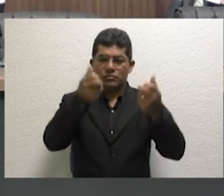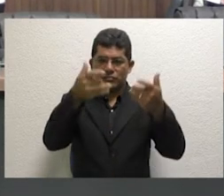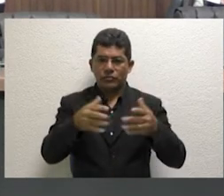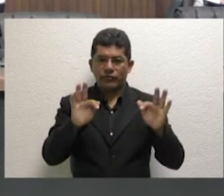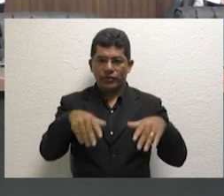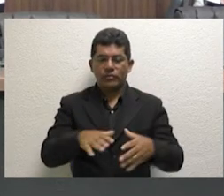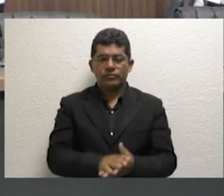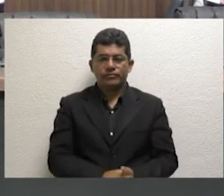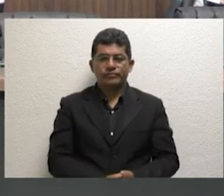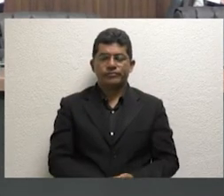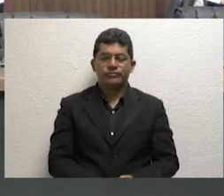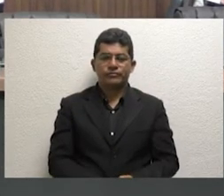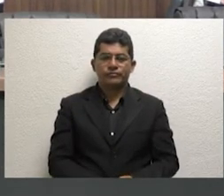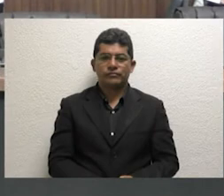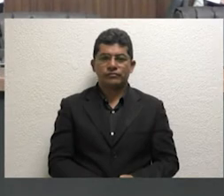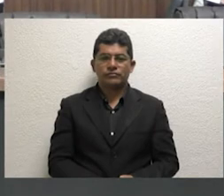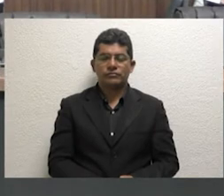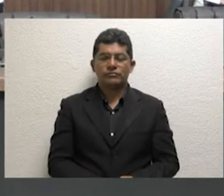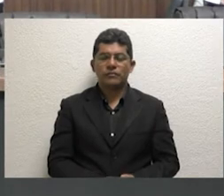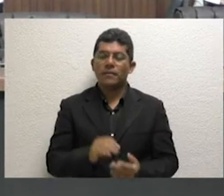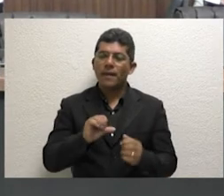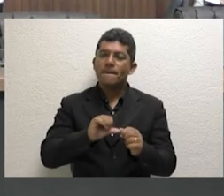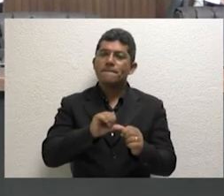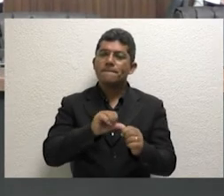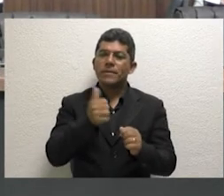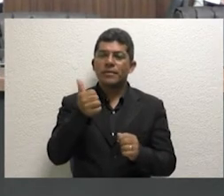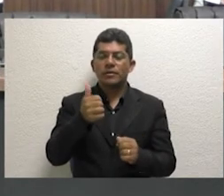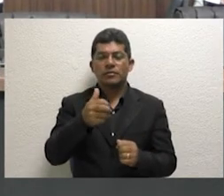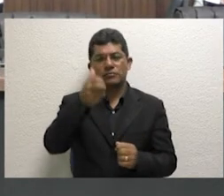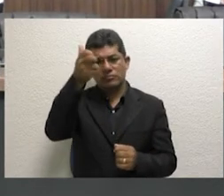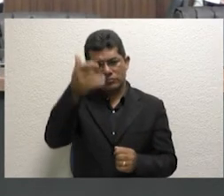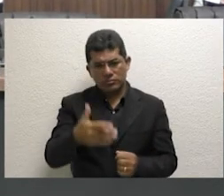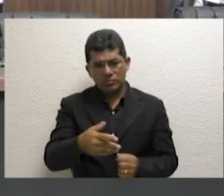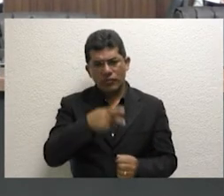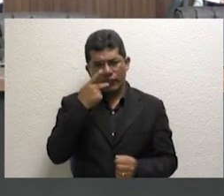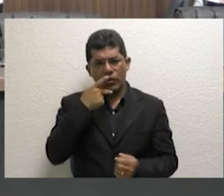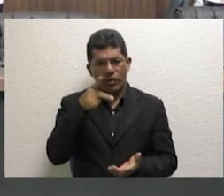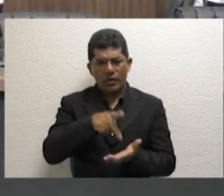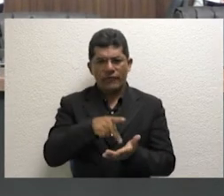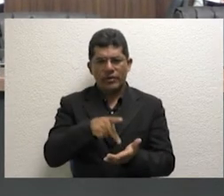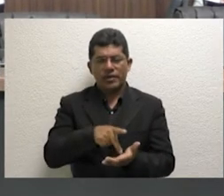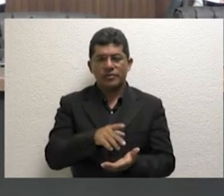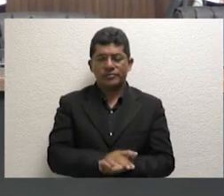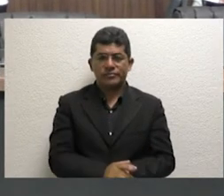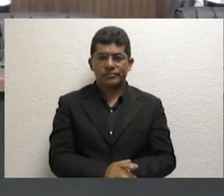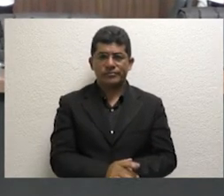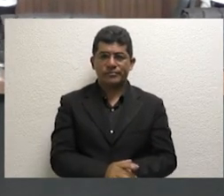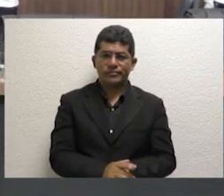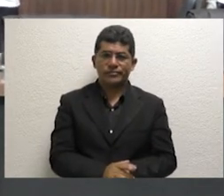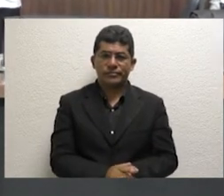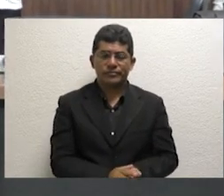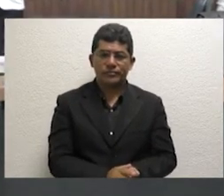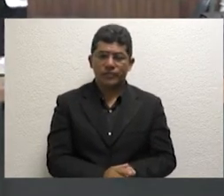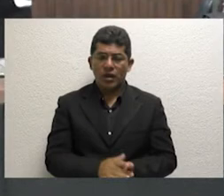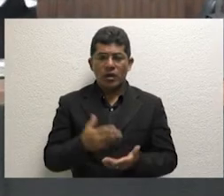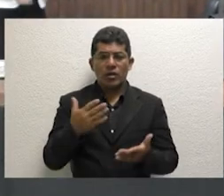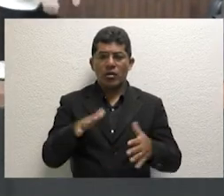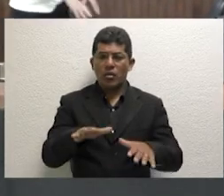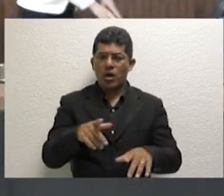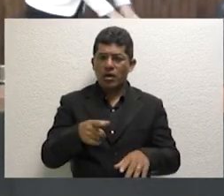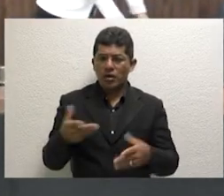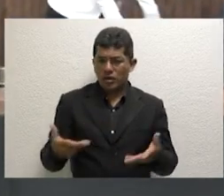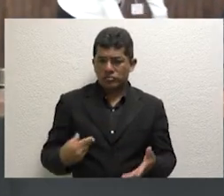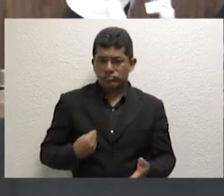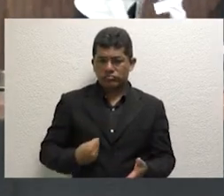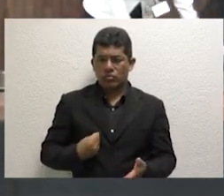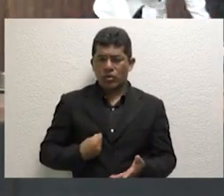o primeiro o que vocês falaram é verdade esse é o mais recente mas é o